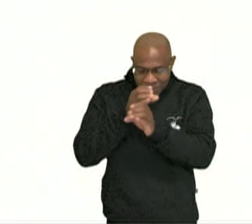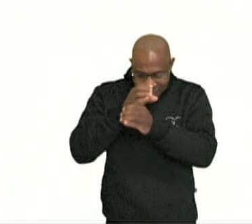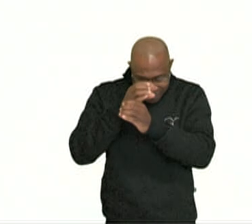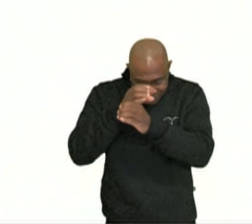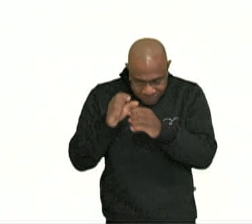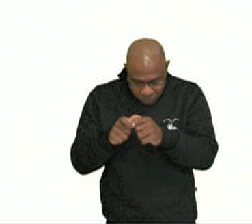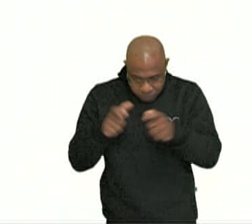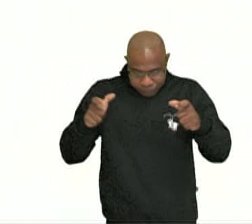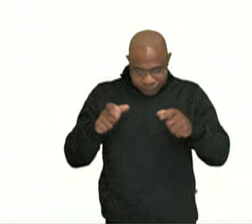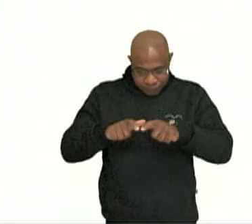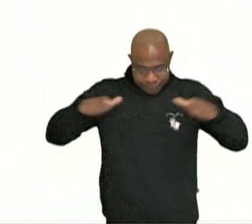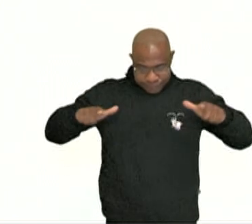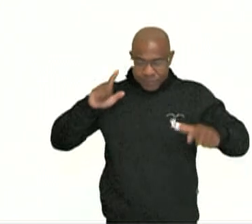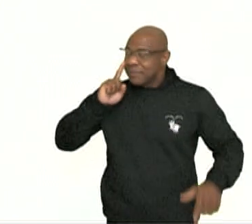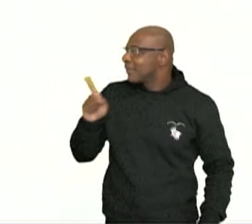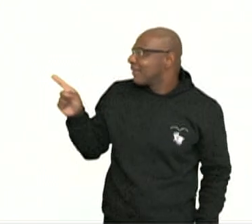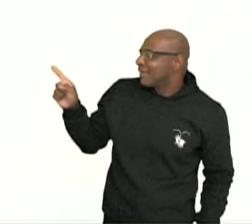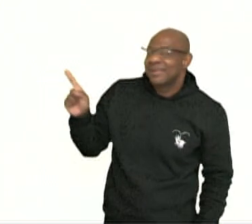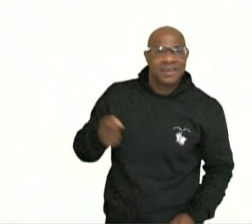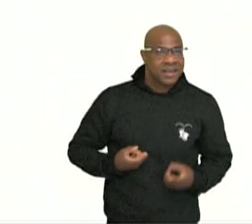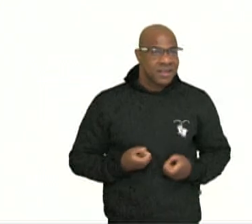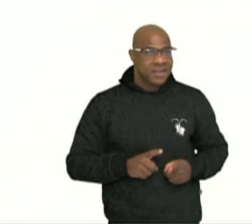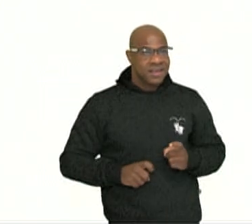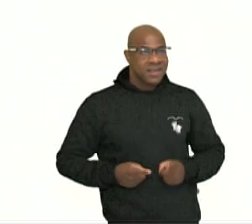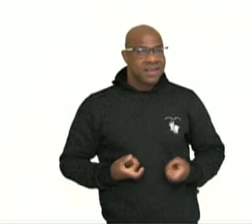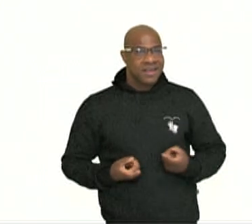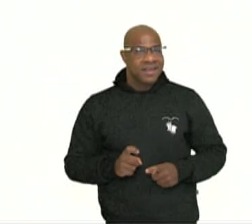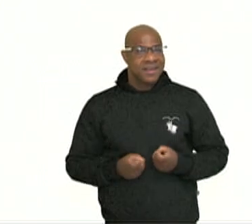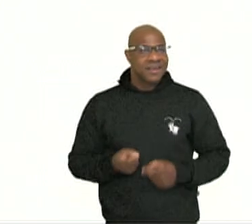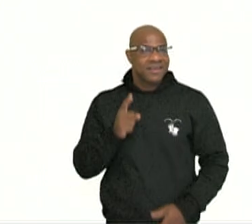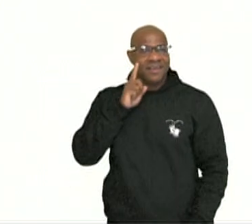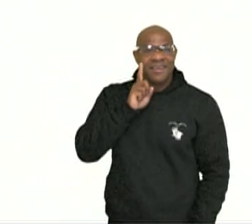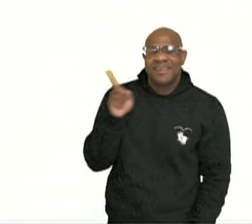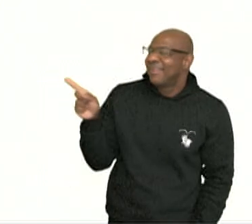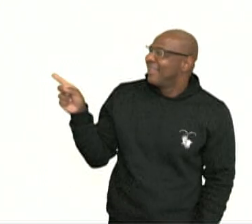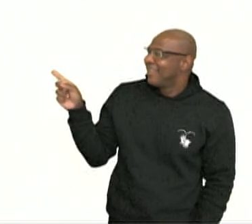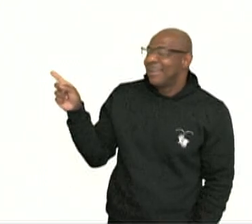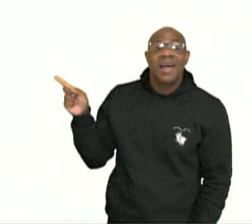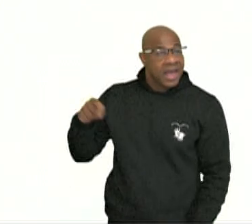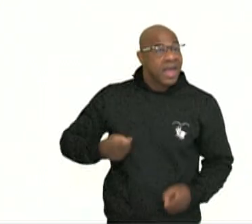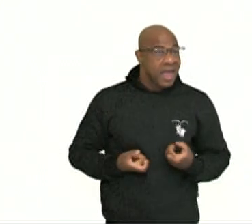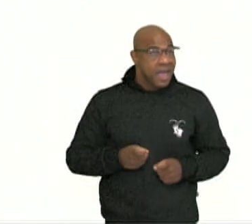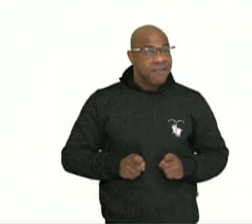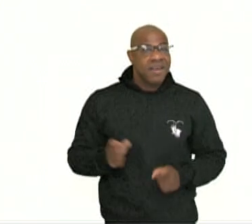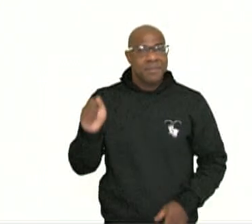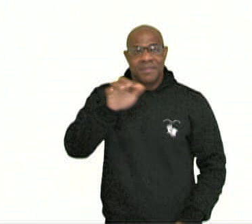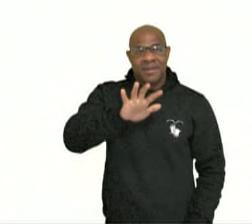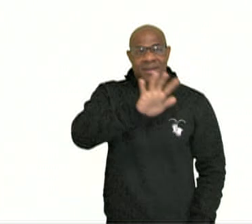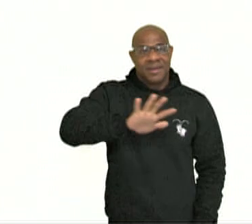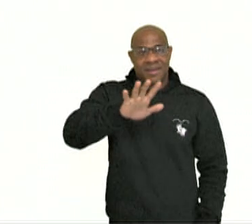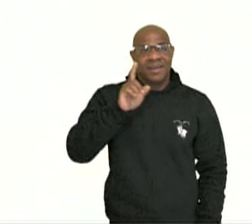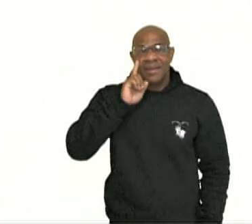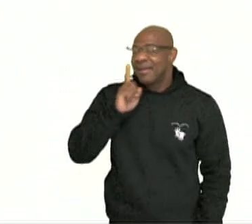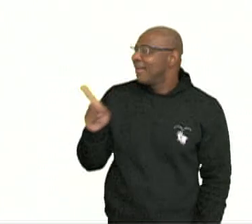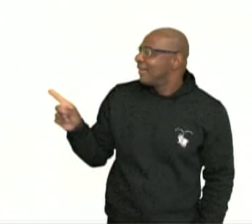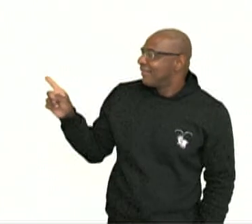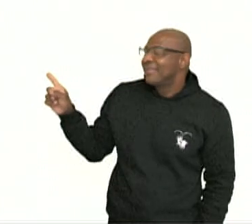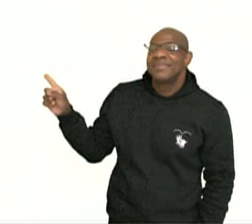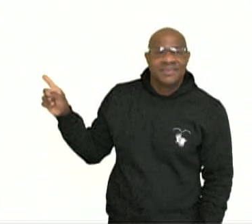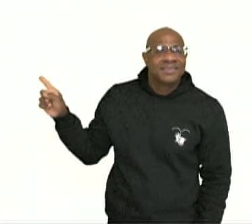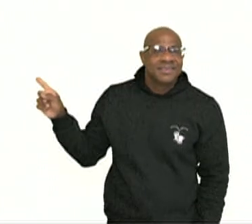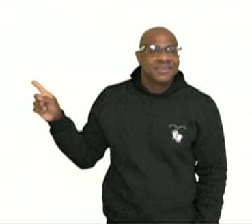que eu te apresento. O ancilostoma duodenale, olha ele aqui, e o outro